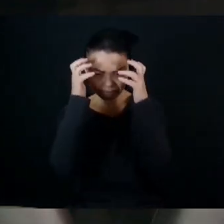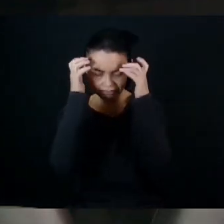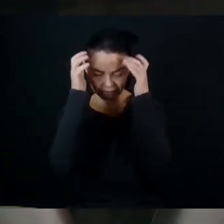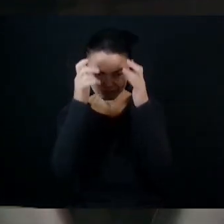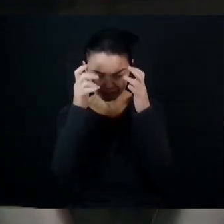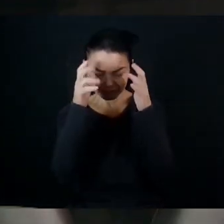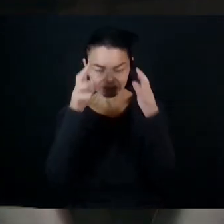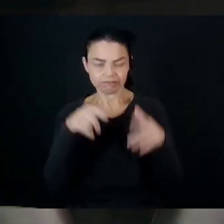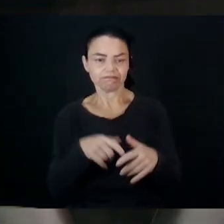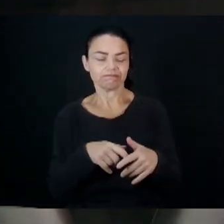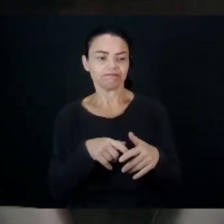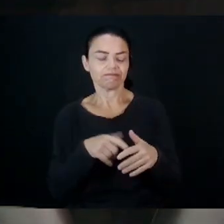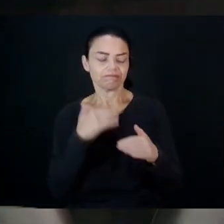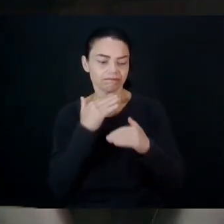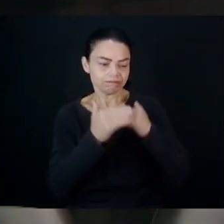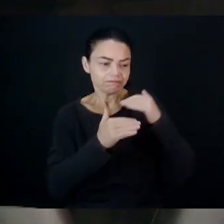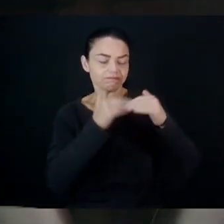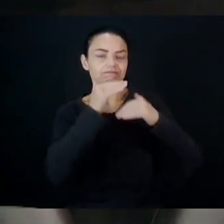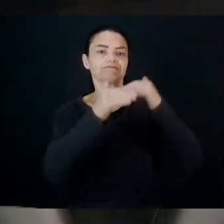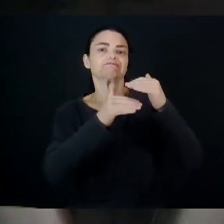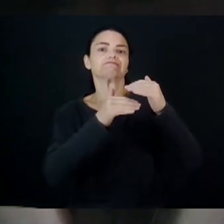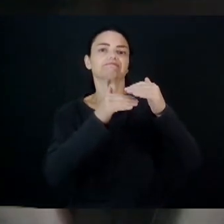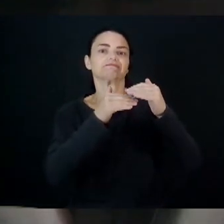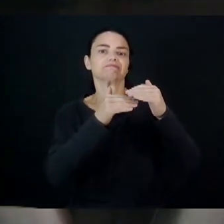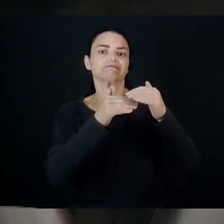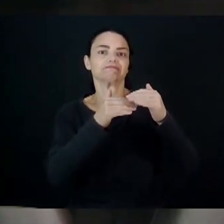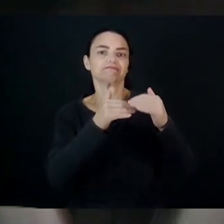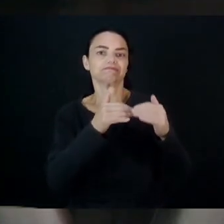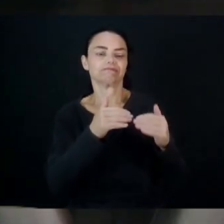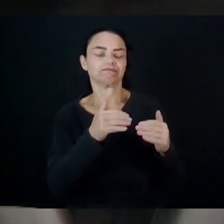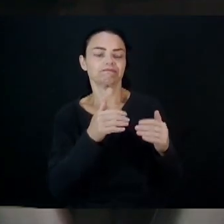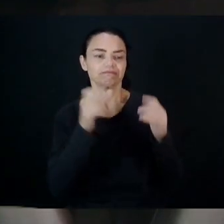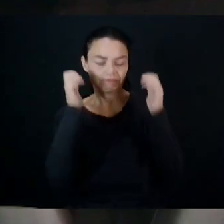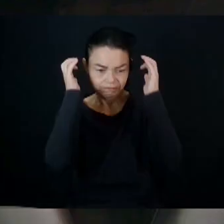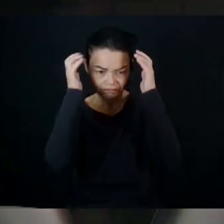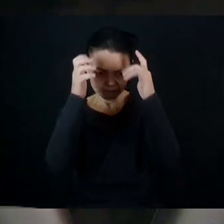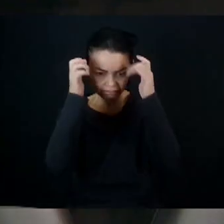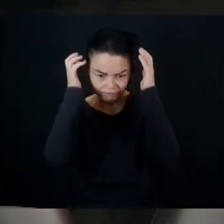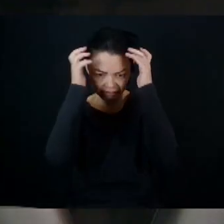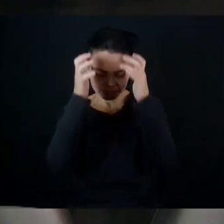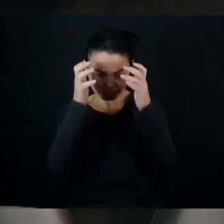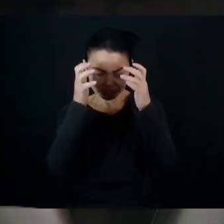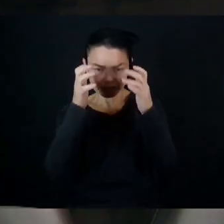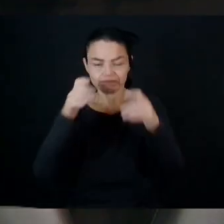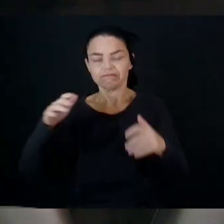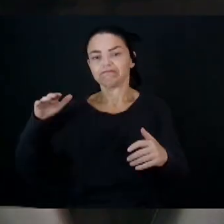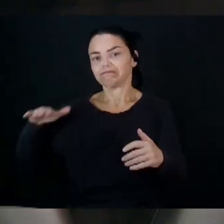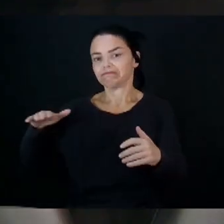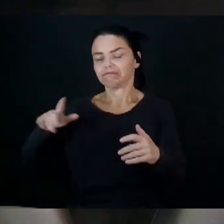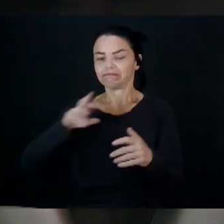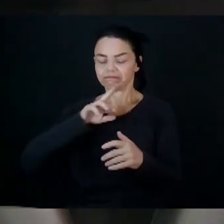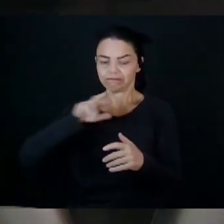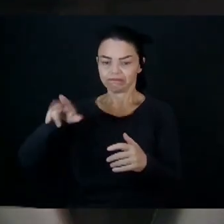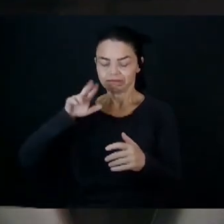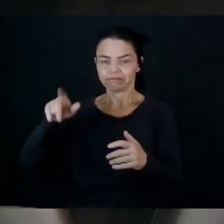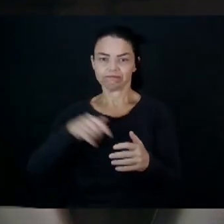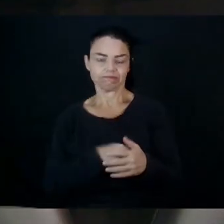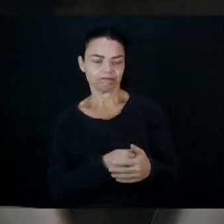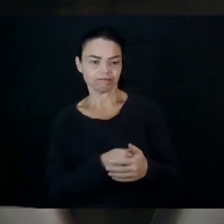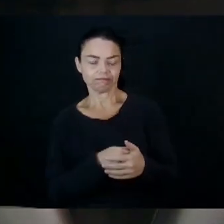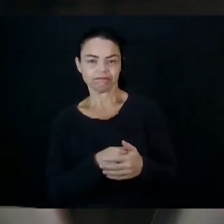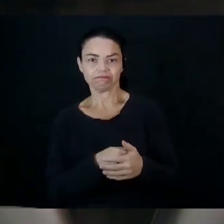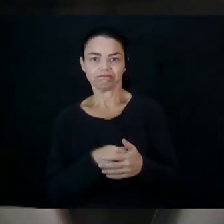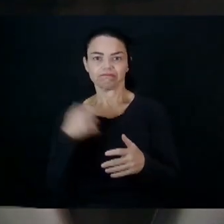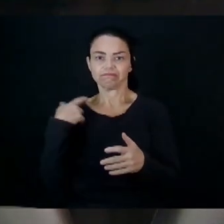seu desenvolvimento, né? O cérebro ali da criança é diferente do cérebro do adulto. Sim.